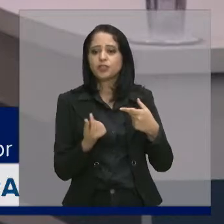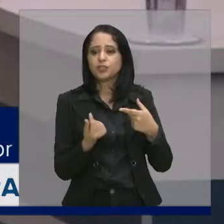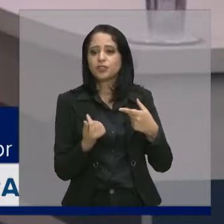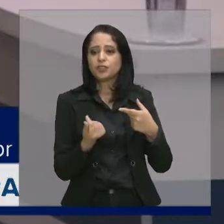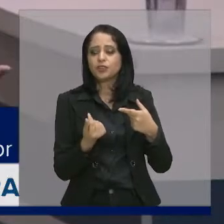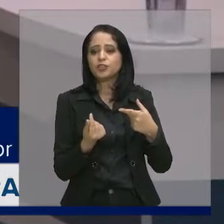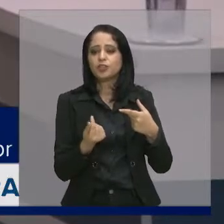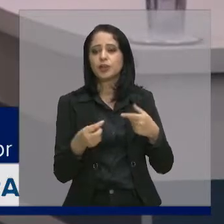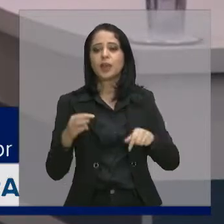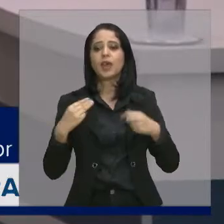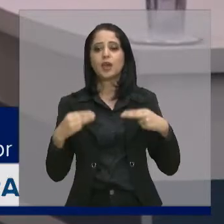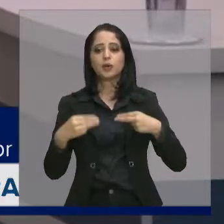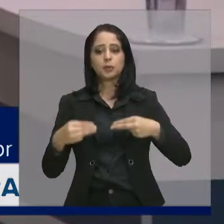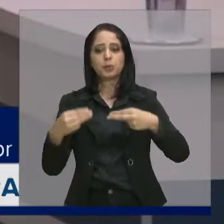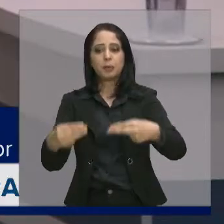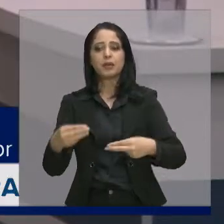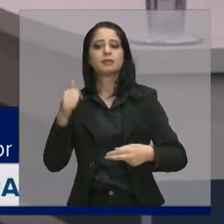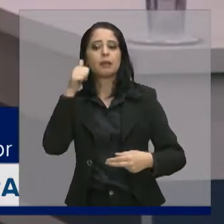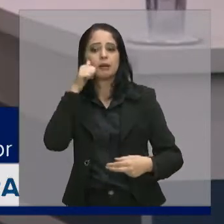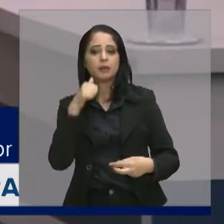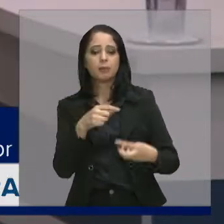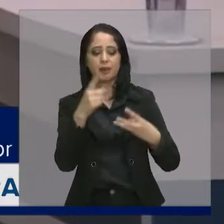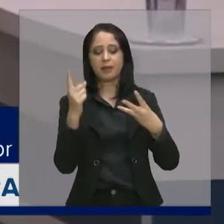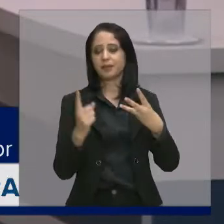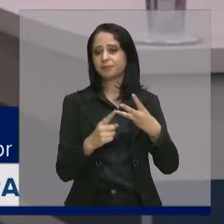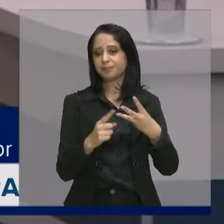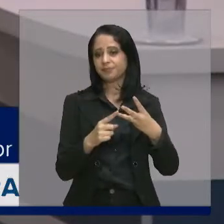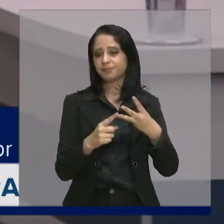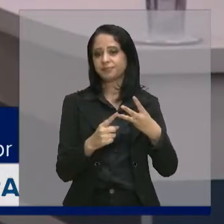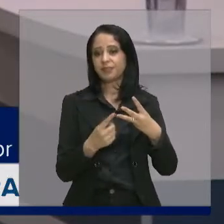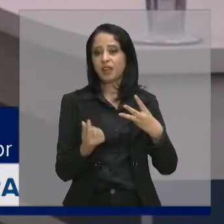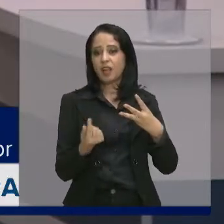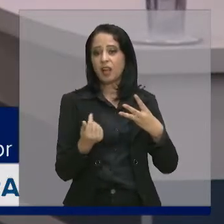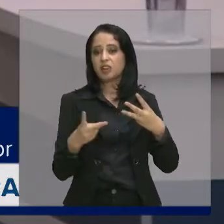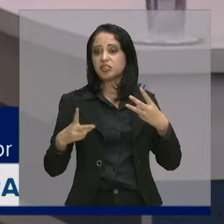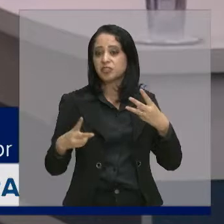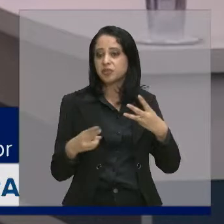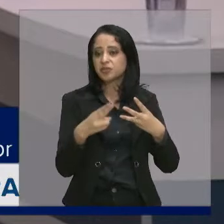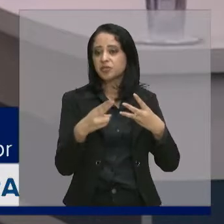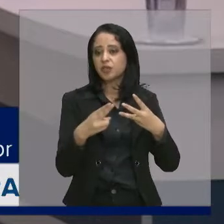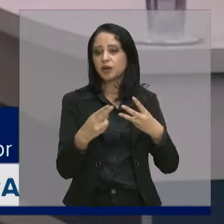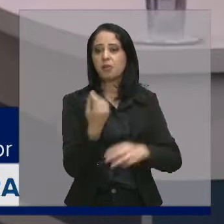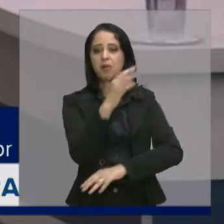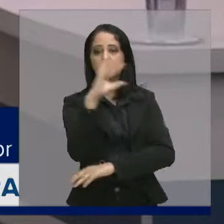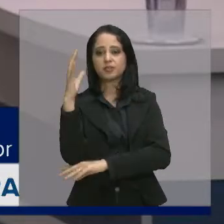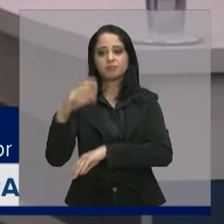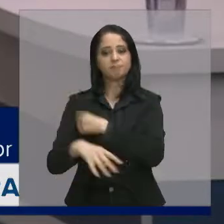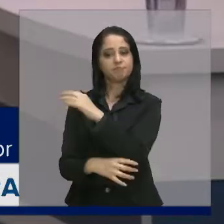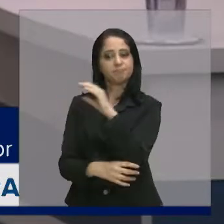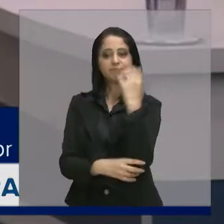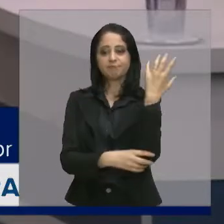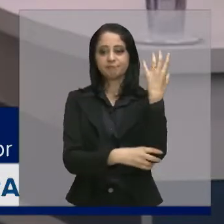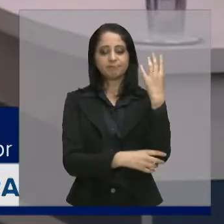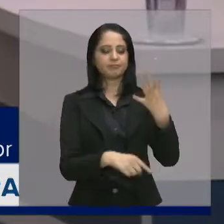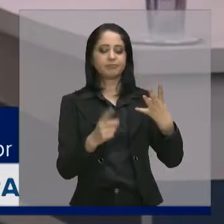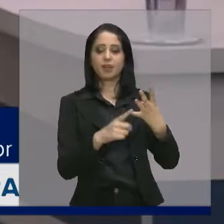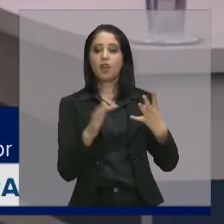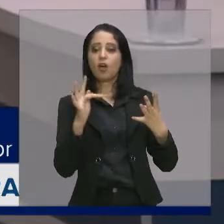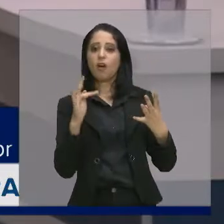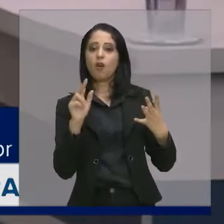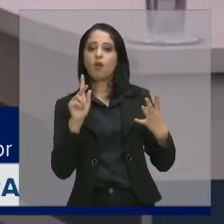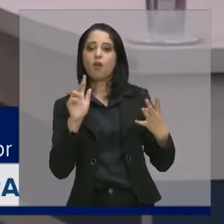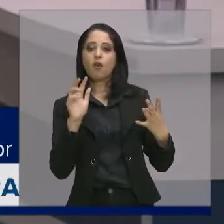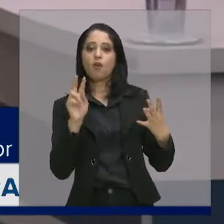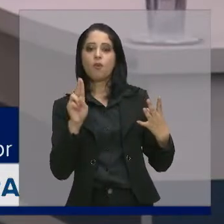violência, né, da infantil e adolescência. Temos o corte de verba do meio ambiente, da FUNAI, quer